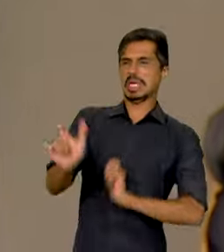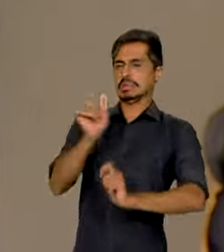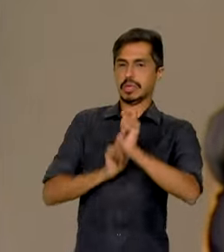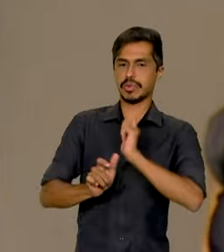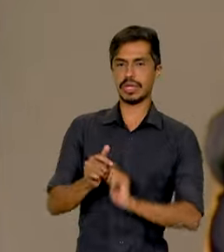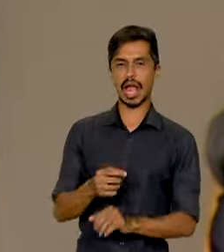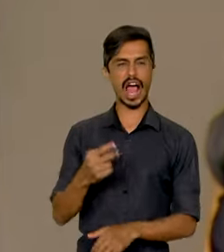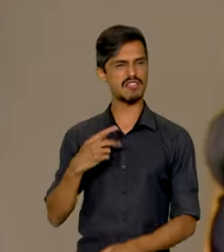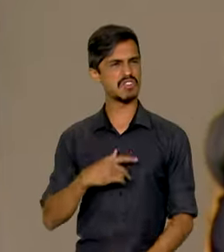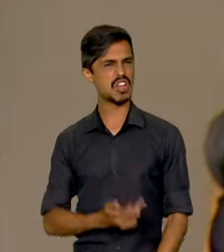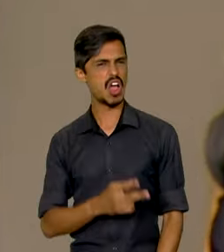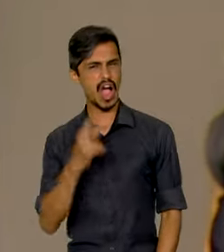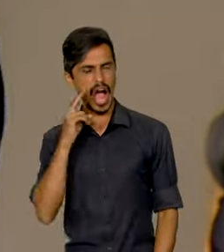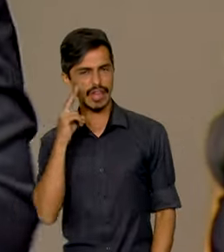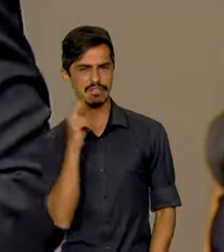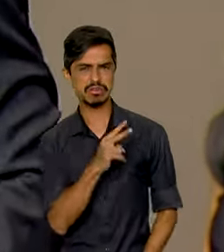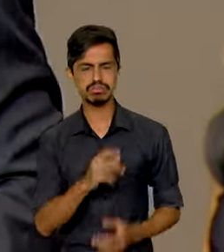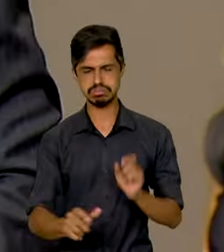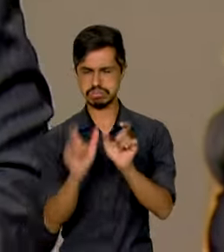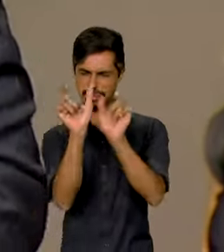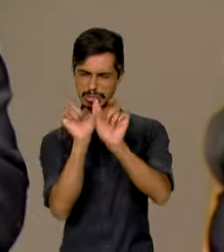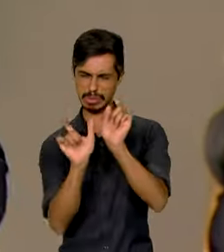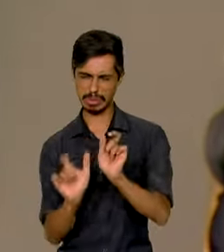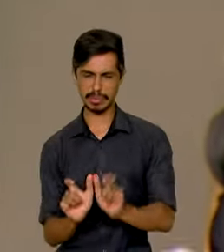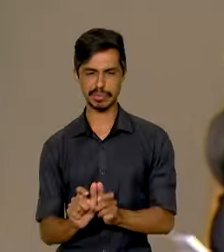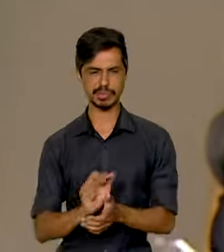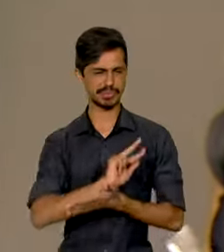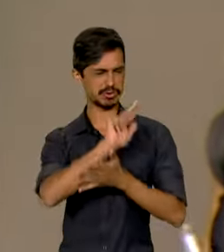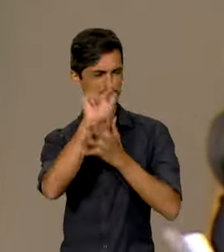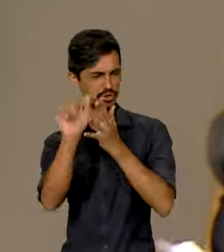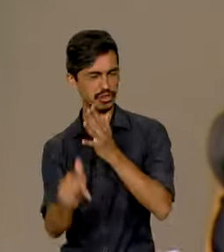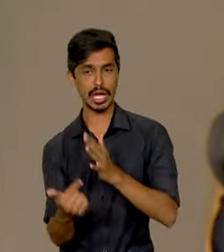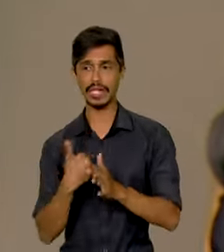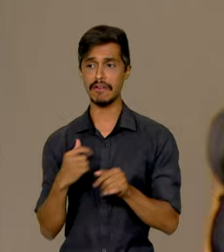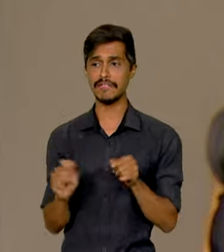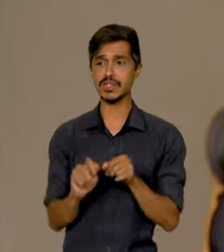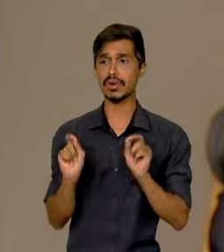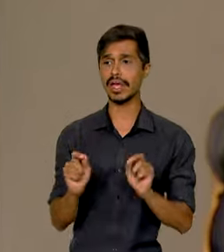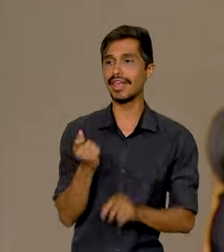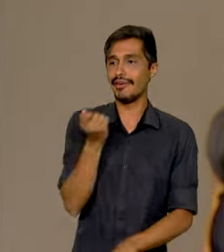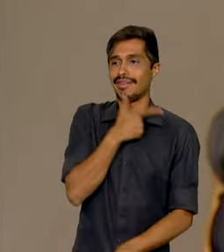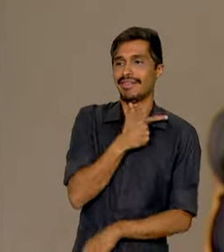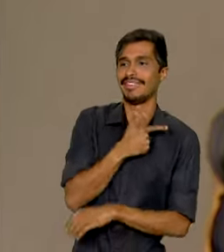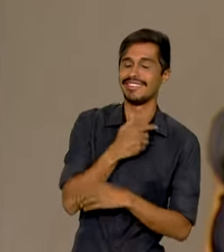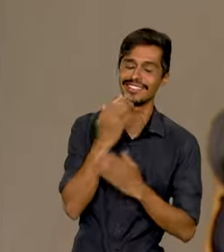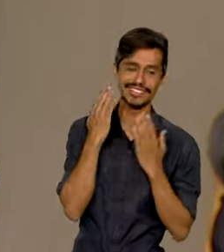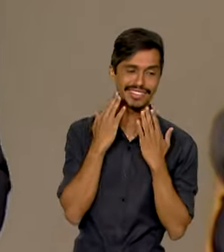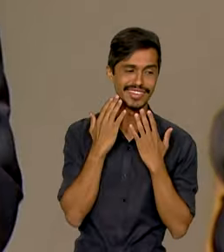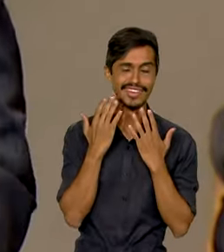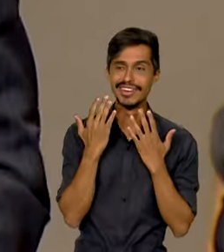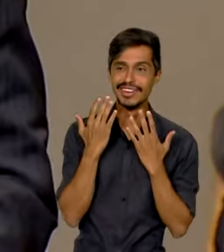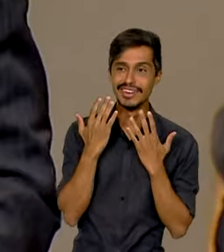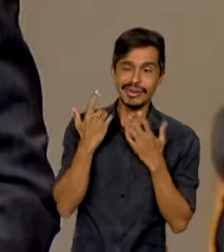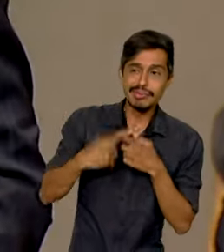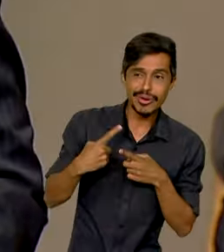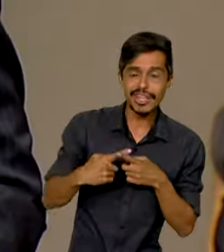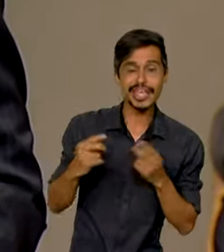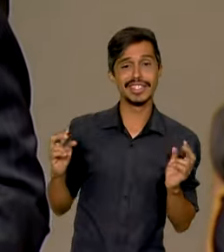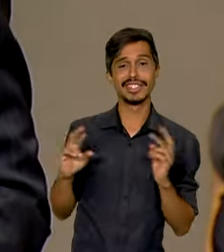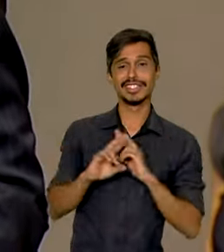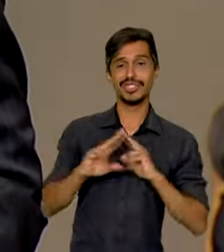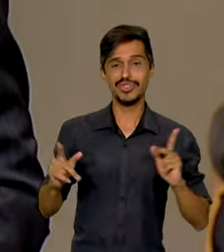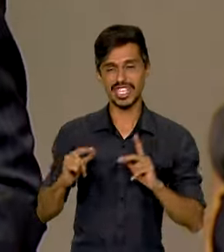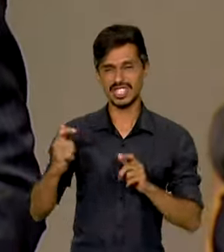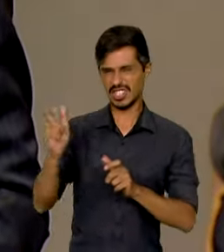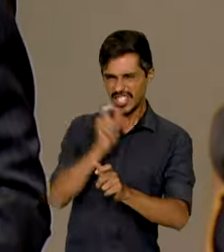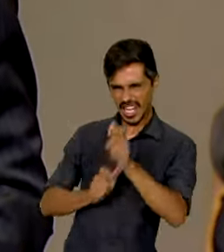olha aqui, tanto, era um catálogo grande. E eu fiz o quê? Eu ri. Por quê? Diferente da